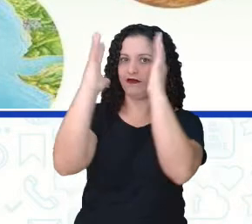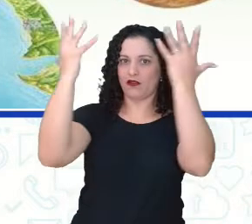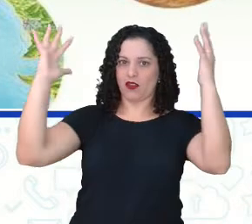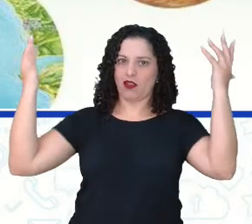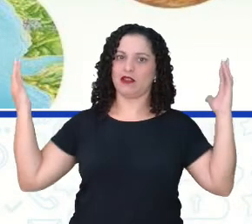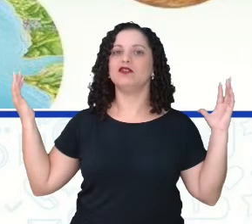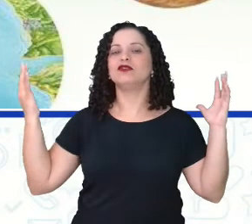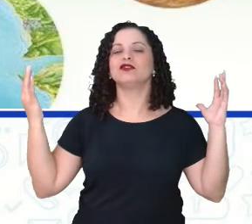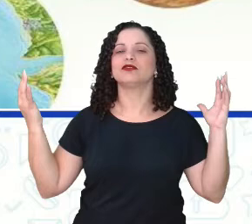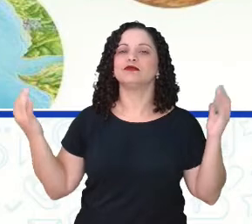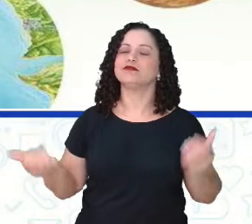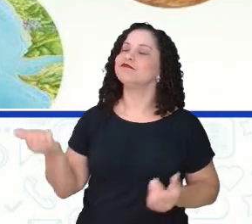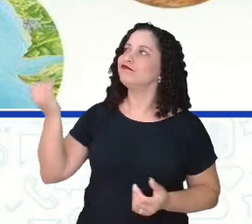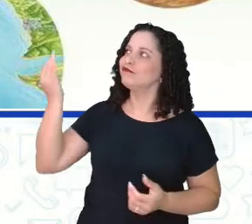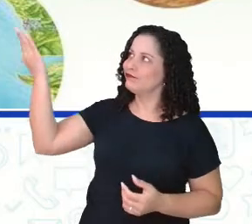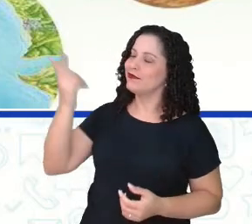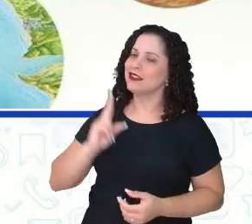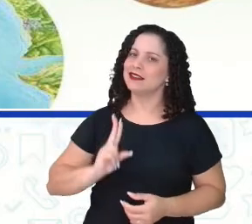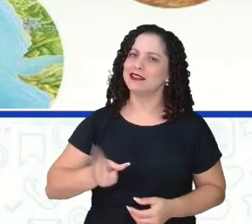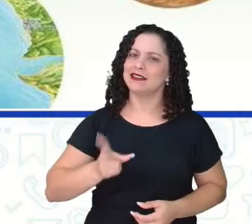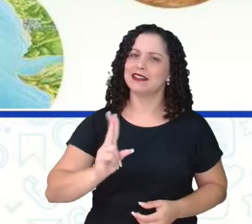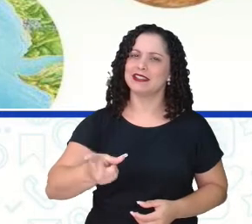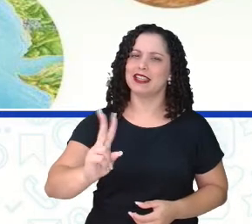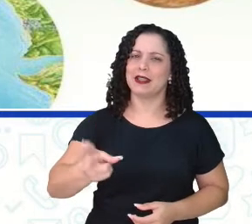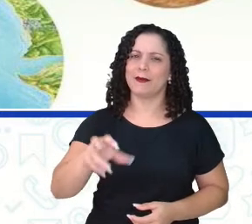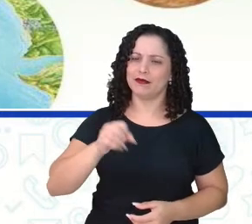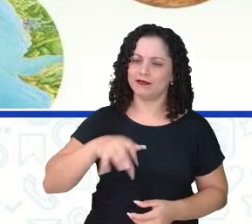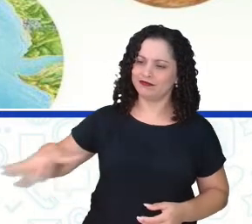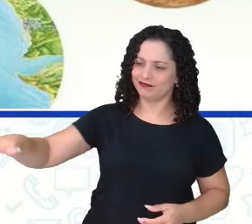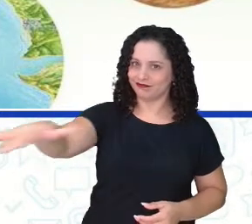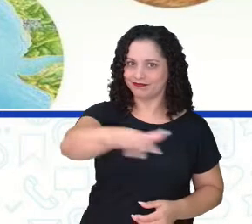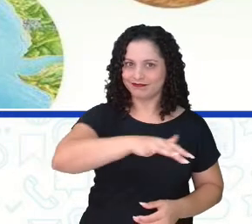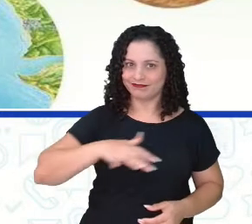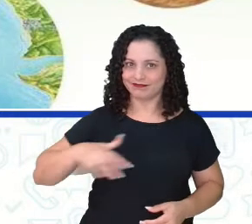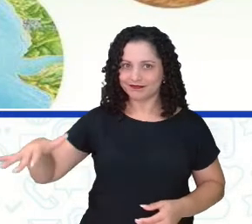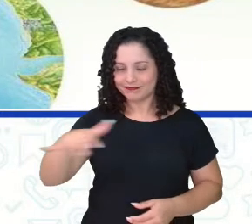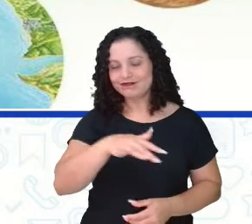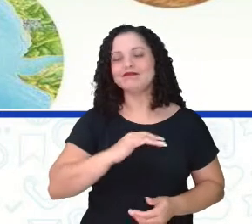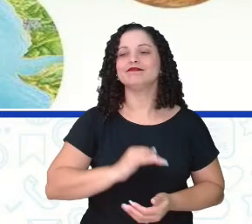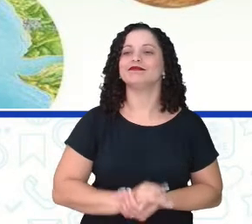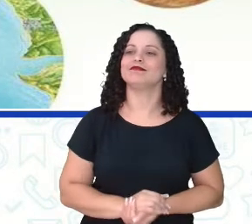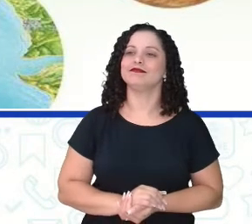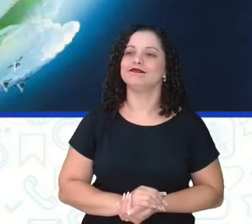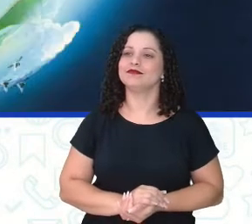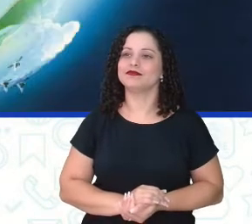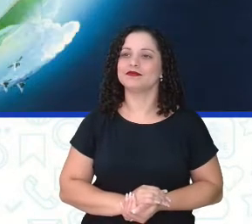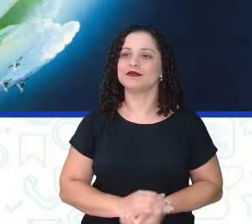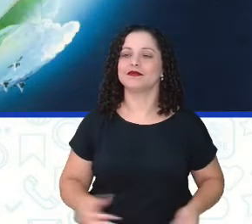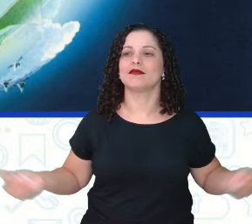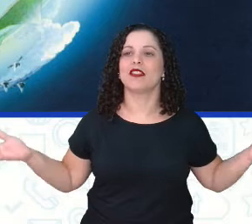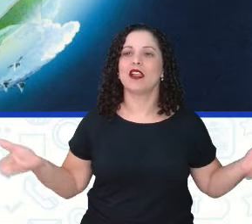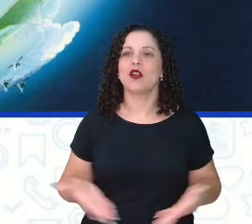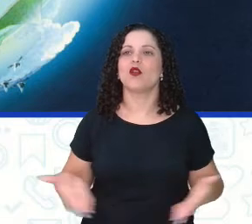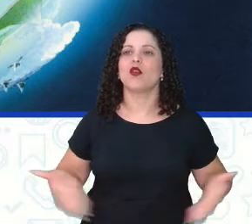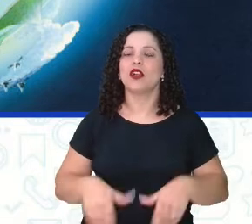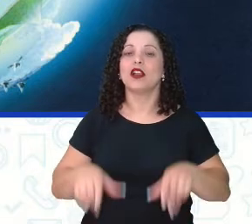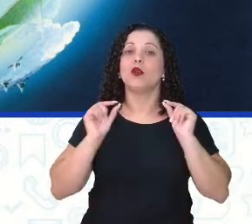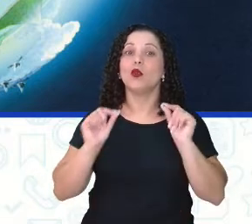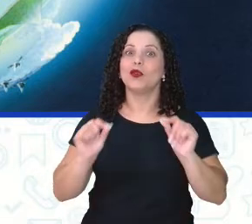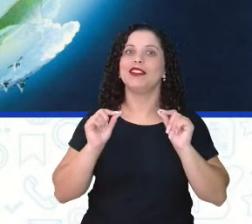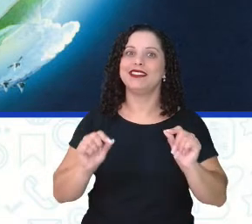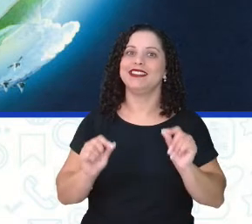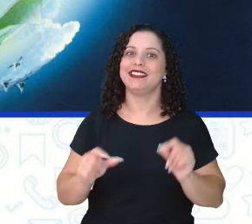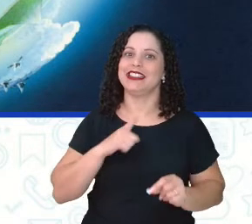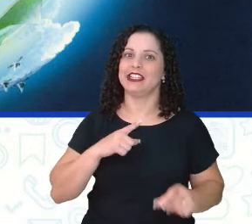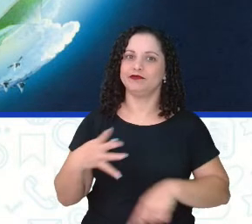Então, essa litosfera está presente aí em todos esses ambientes. O que é que nós temos mais em relação? Agora a